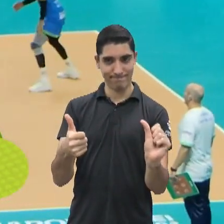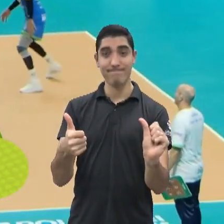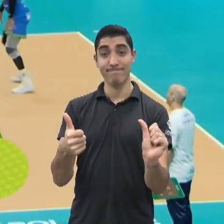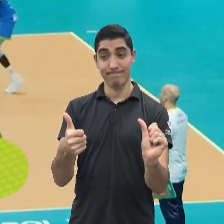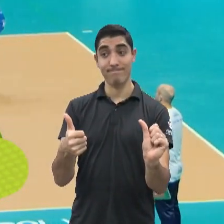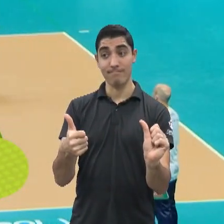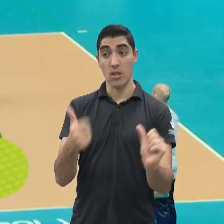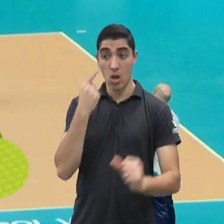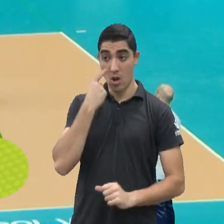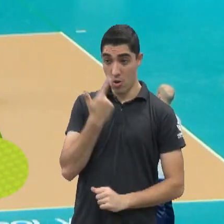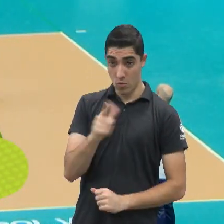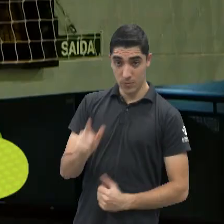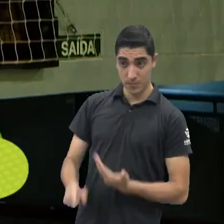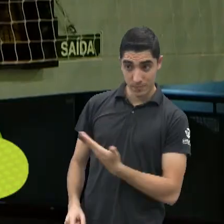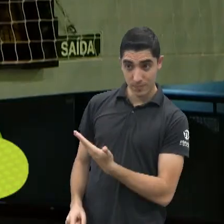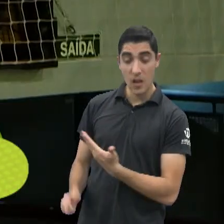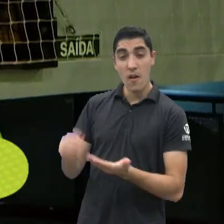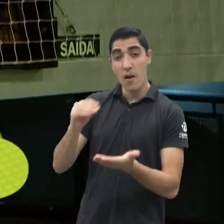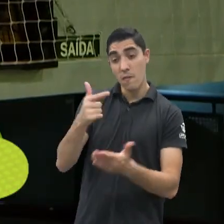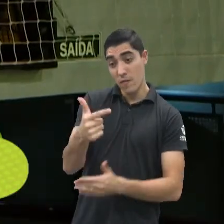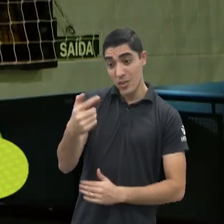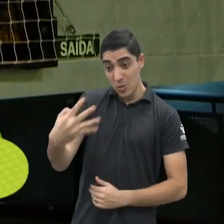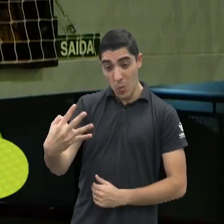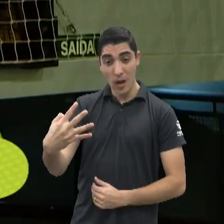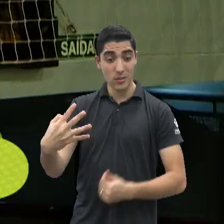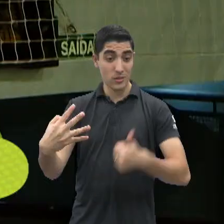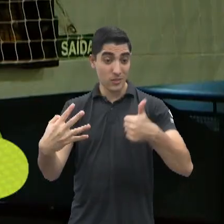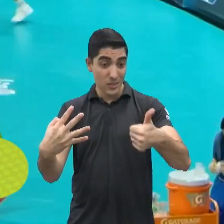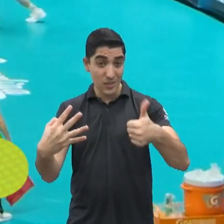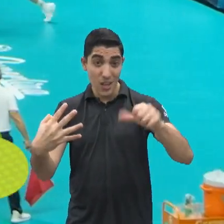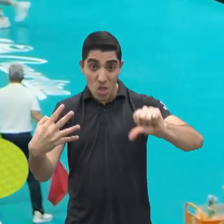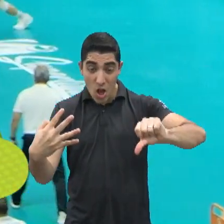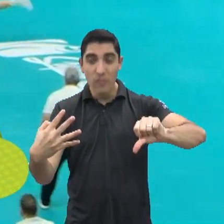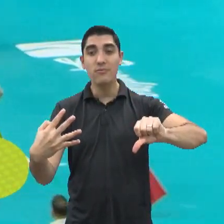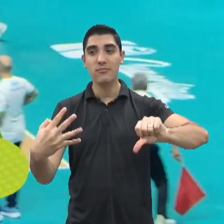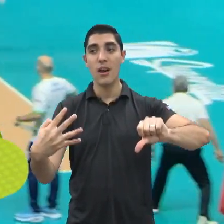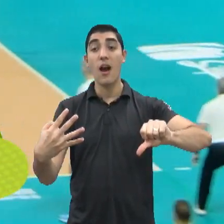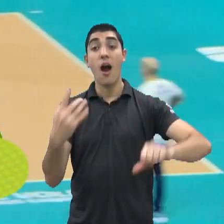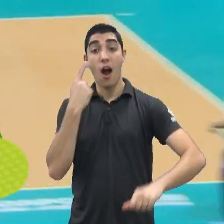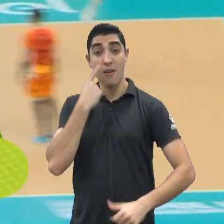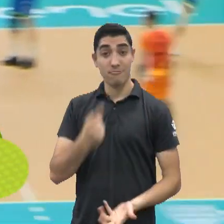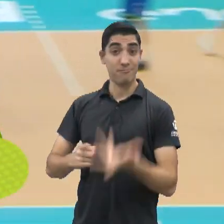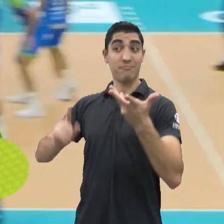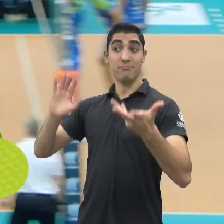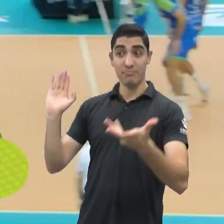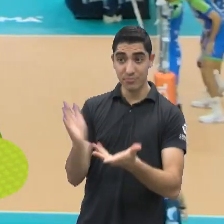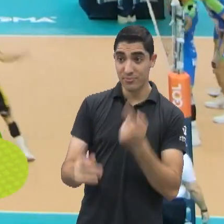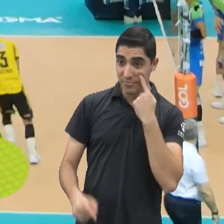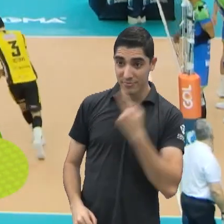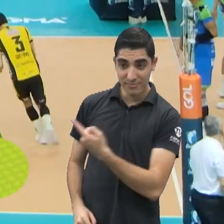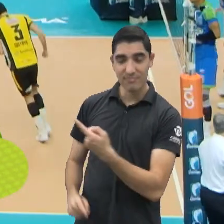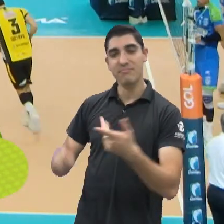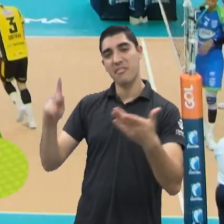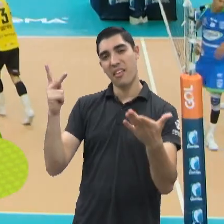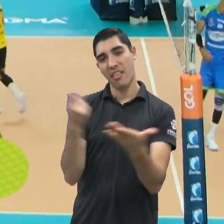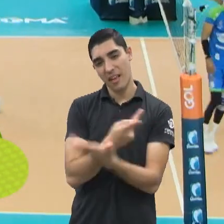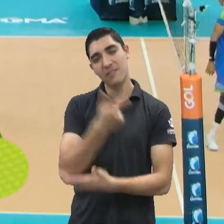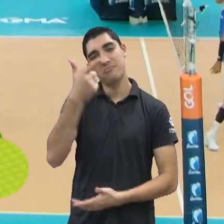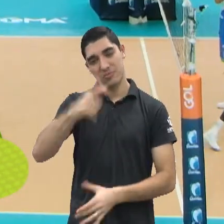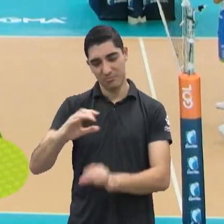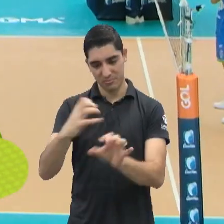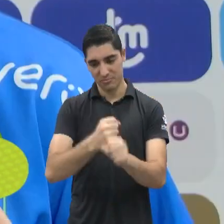Praia chegou ao set point, 24-19. E no erro de saque do Iago, fechou mais um,